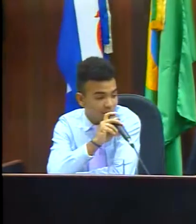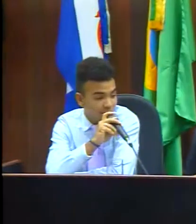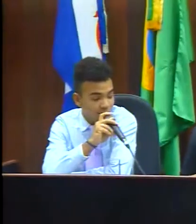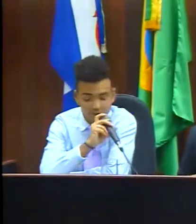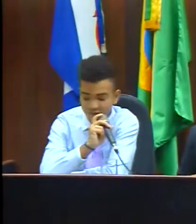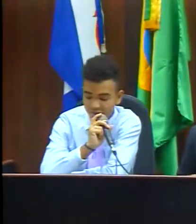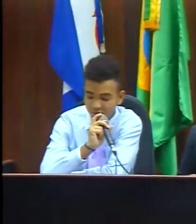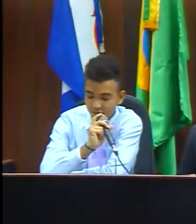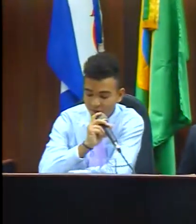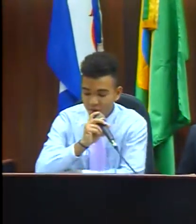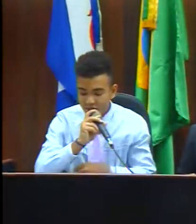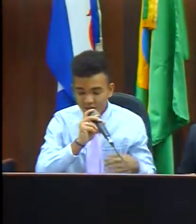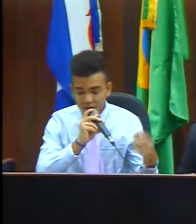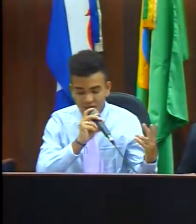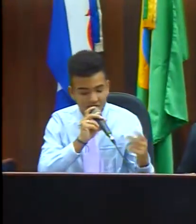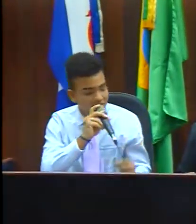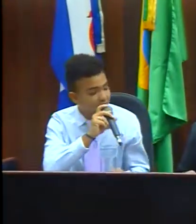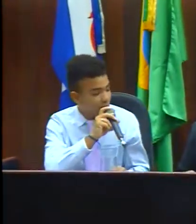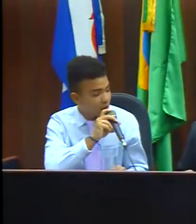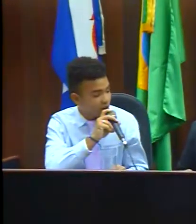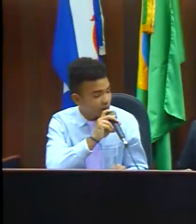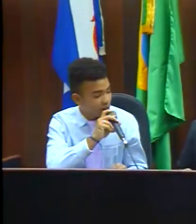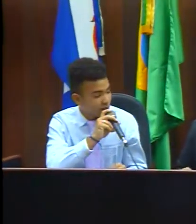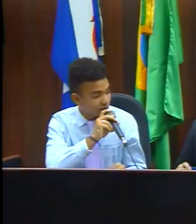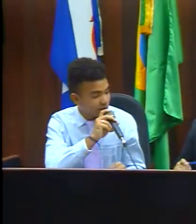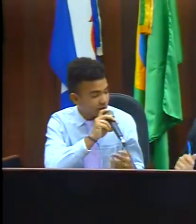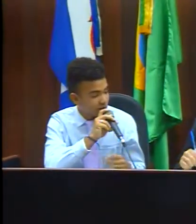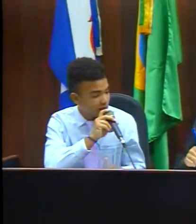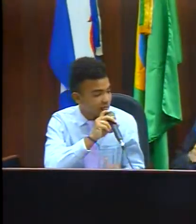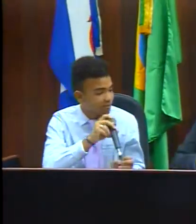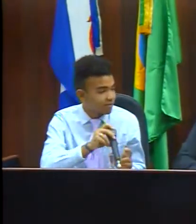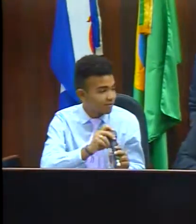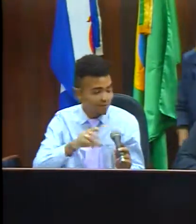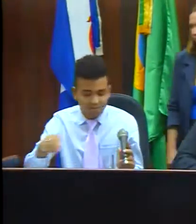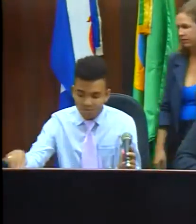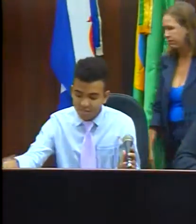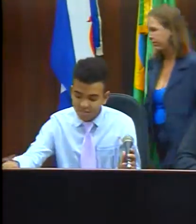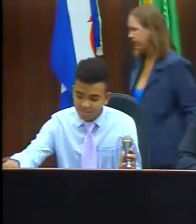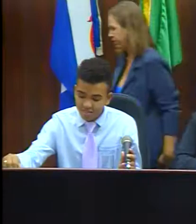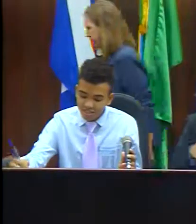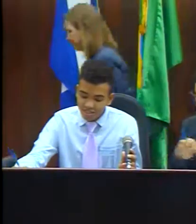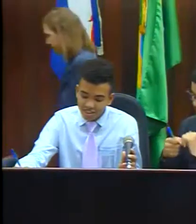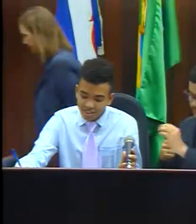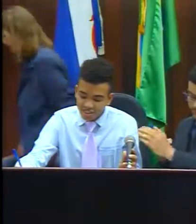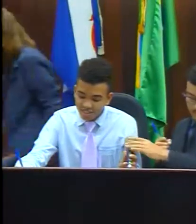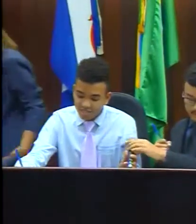Eu voto no humilde Samir Emanuel para vice-presidente.